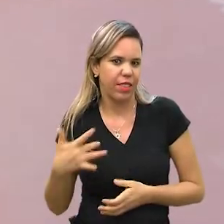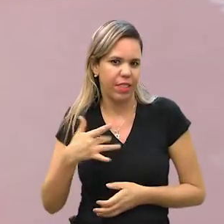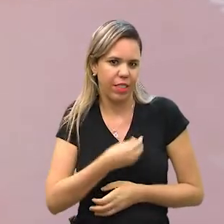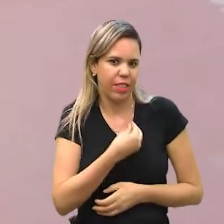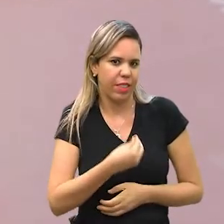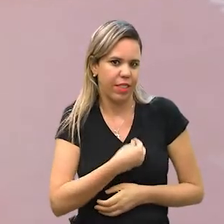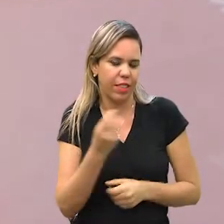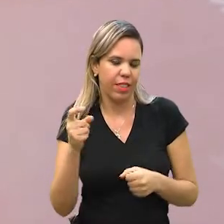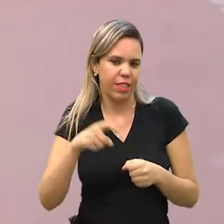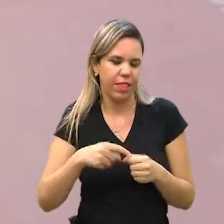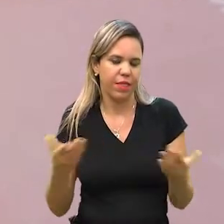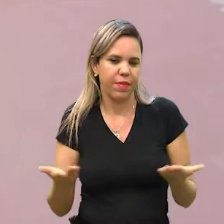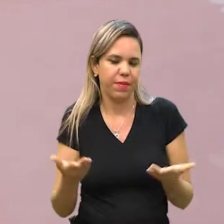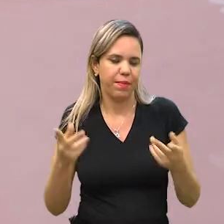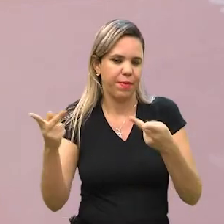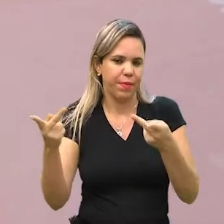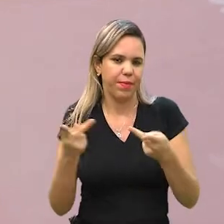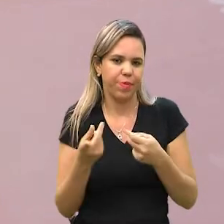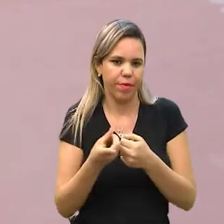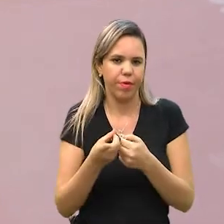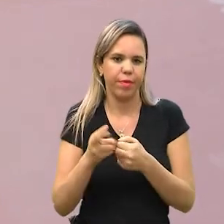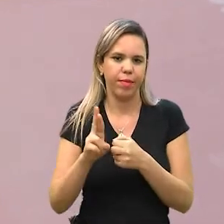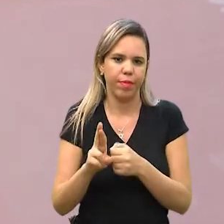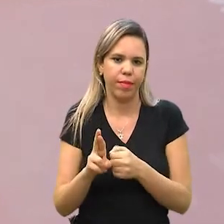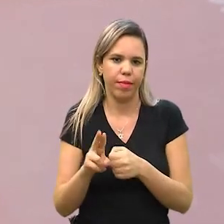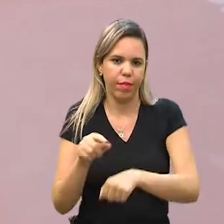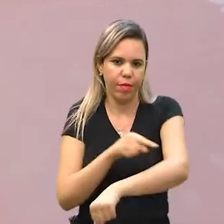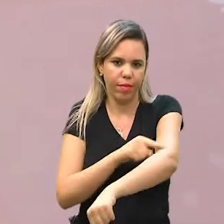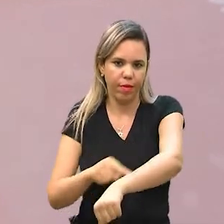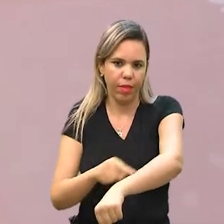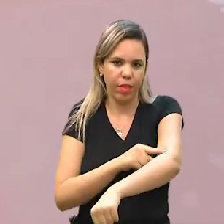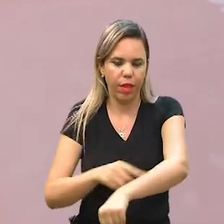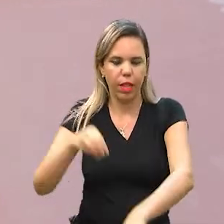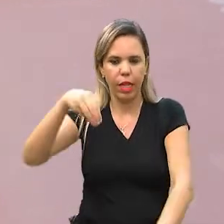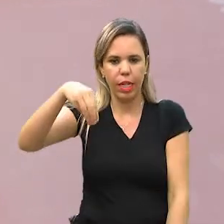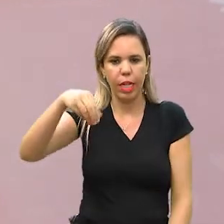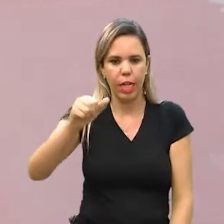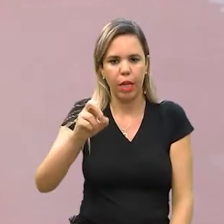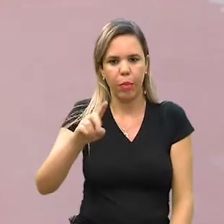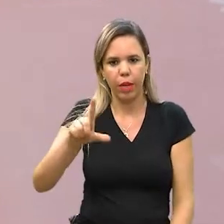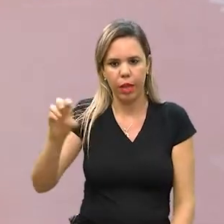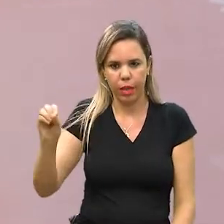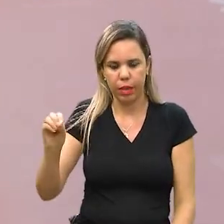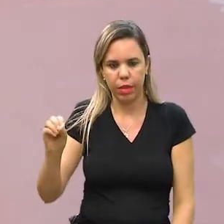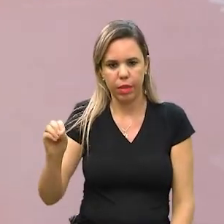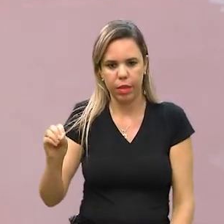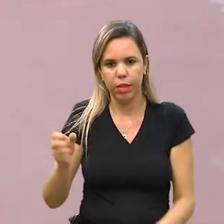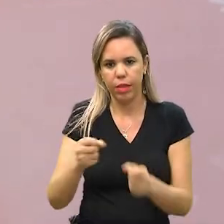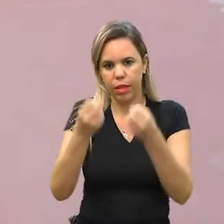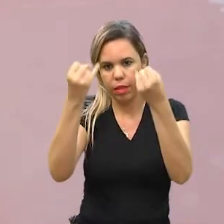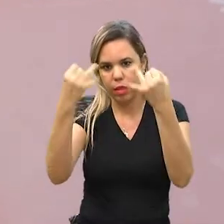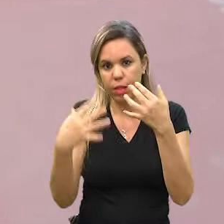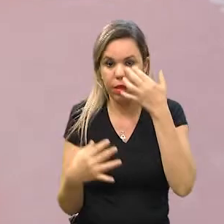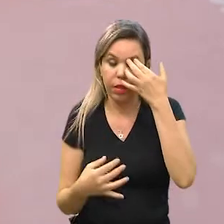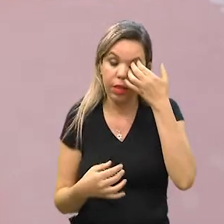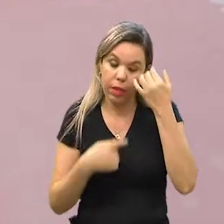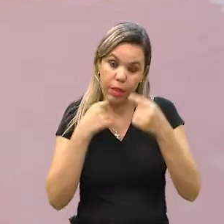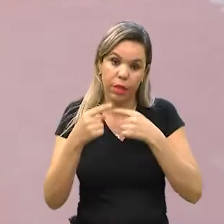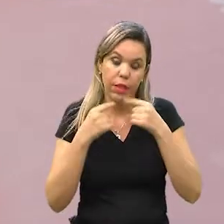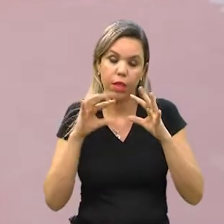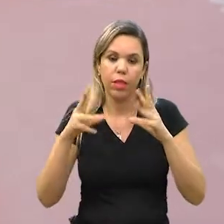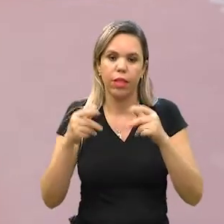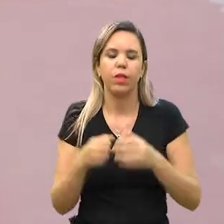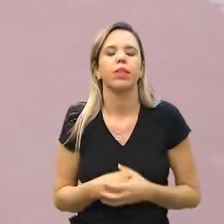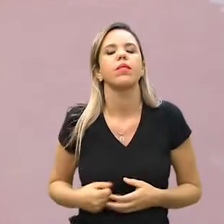Saúde é Vida de volta e hoje o nosso convidado é o dermatologista Marcelo Arnone. Ele que está esclarecendo aí,